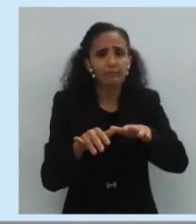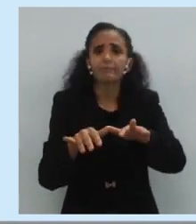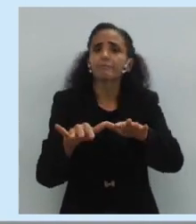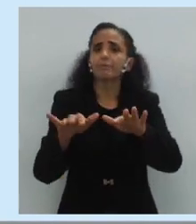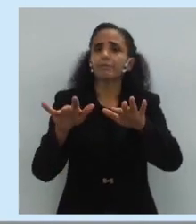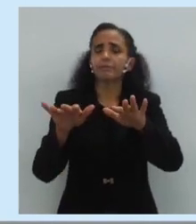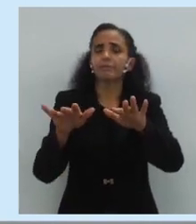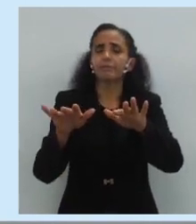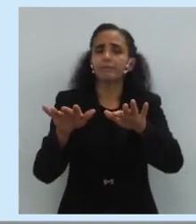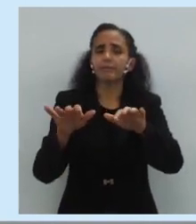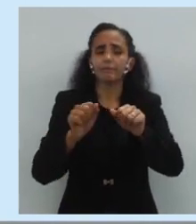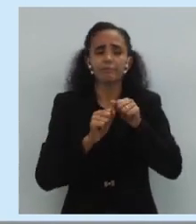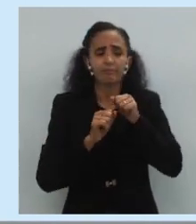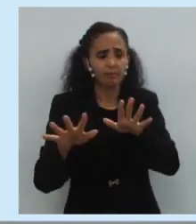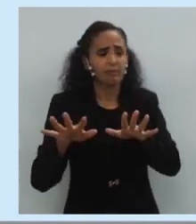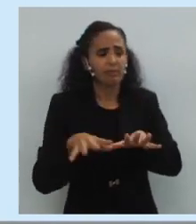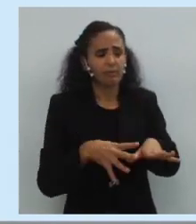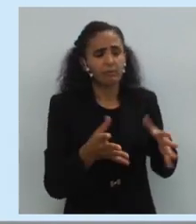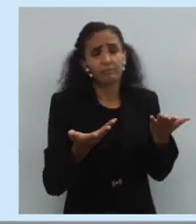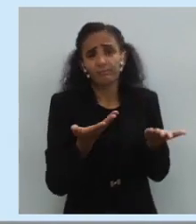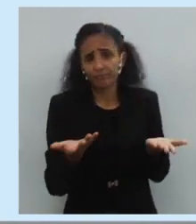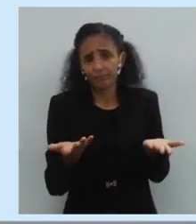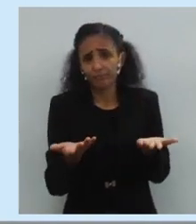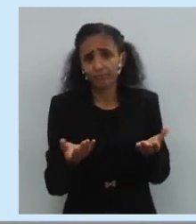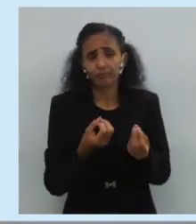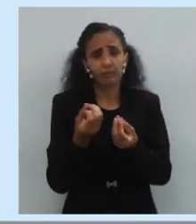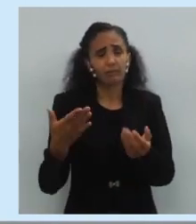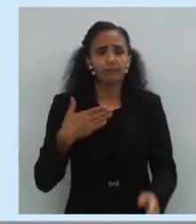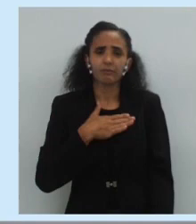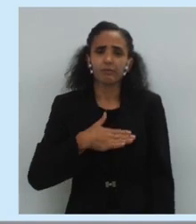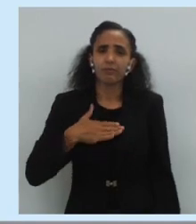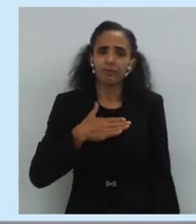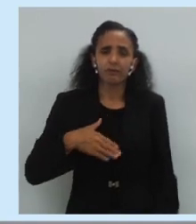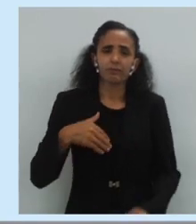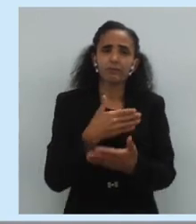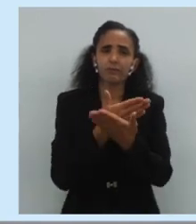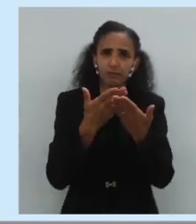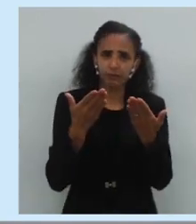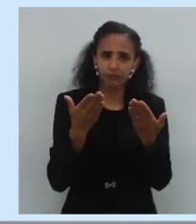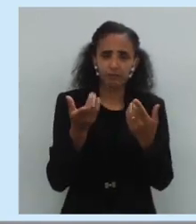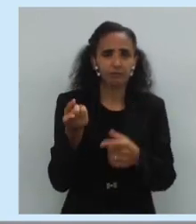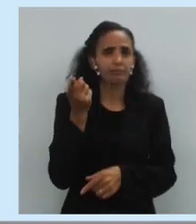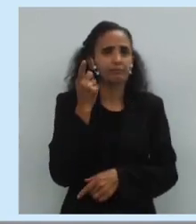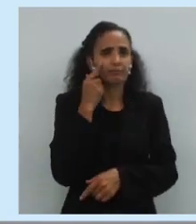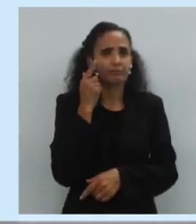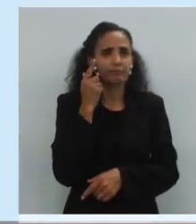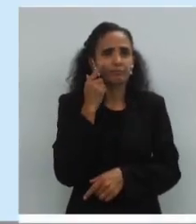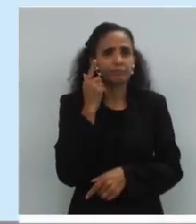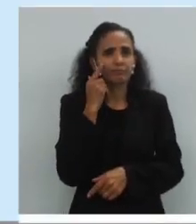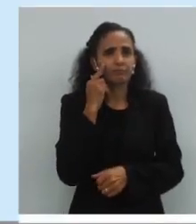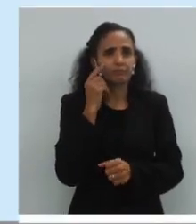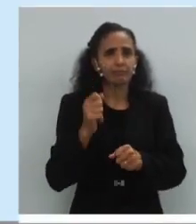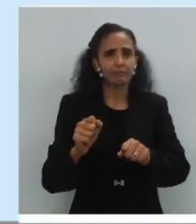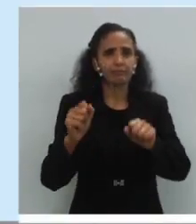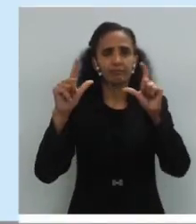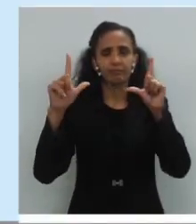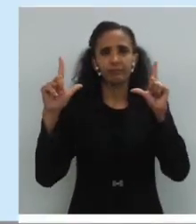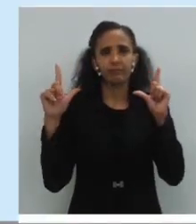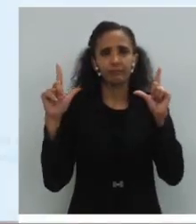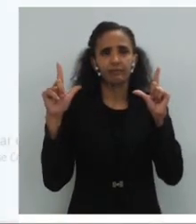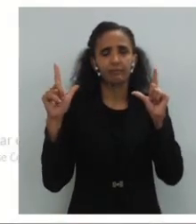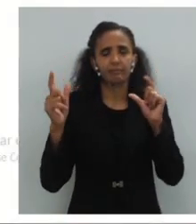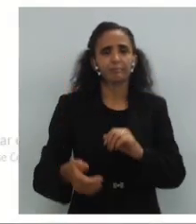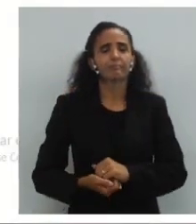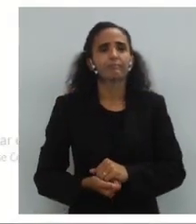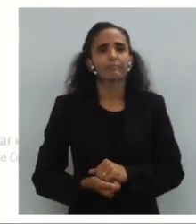pessoas transmitirem a infecção para outras pessoas. Então, eu gostaria que vocês agora observassem